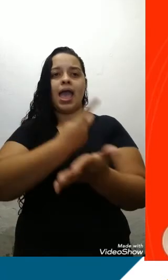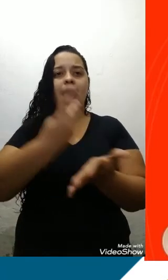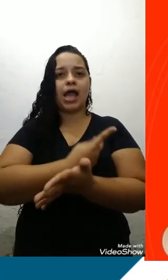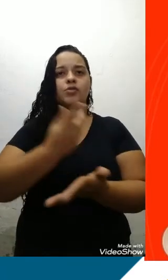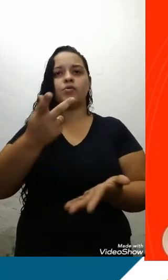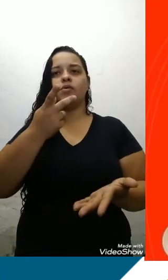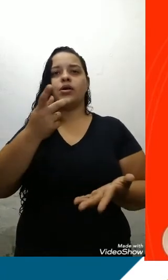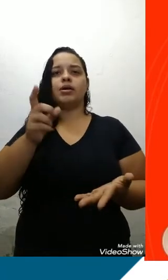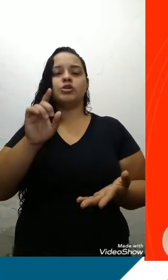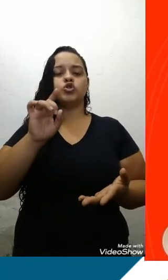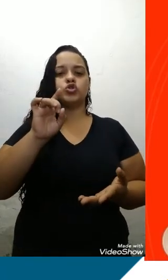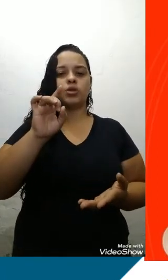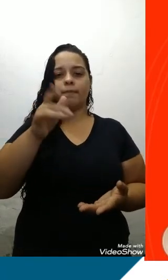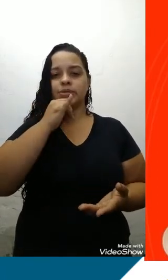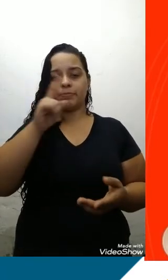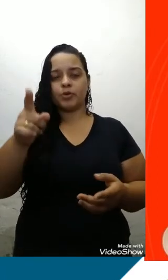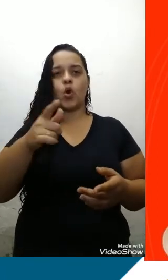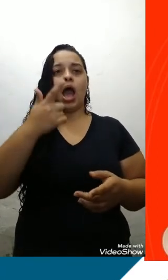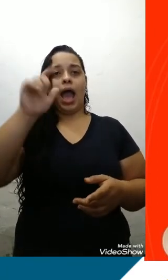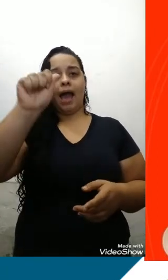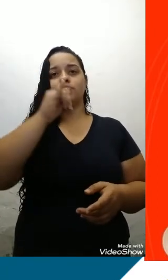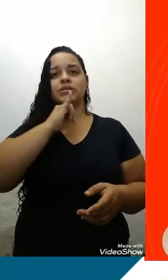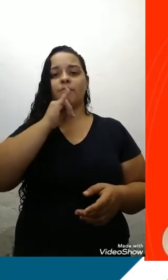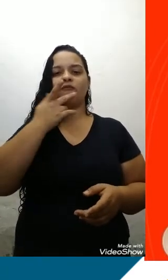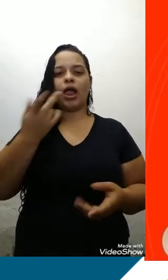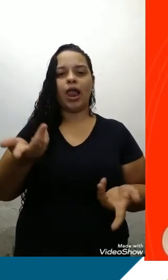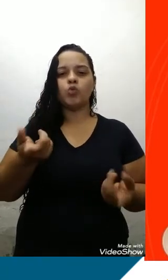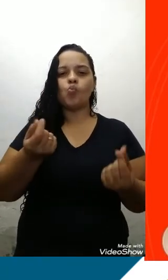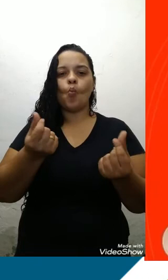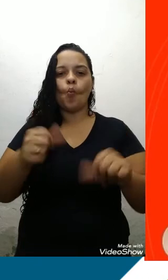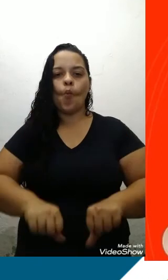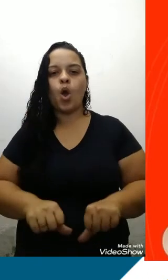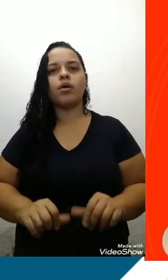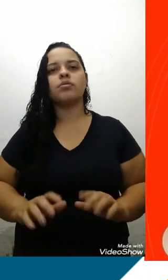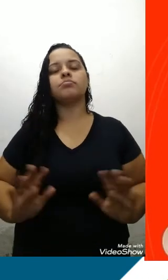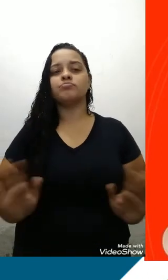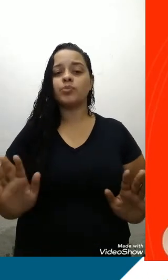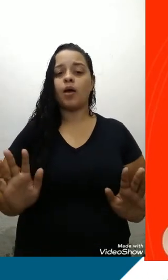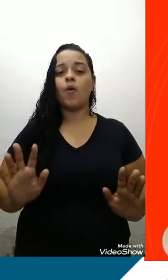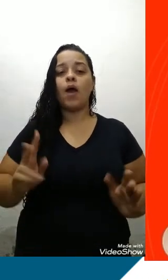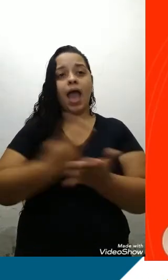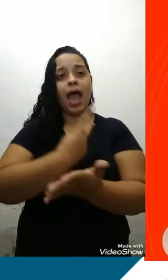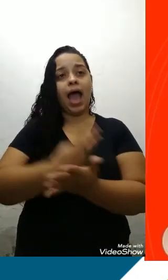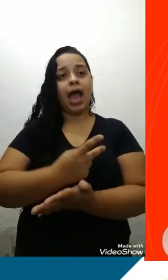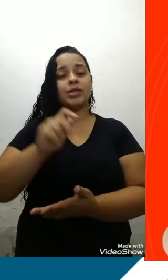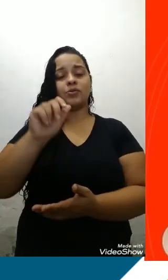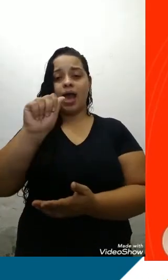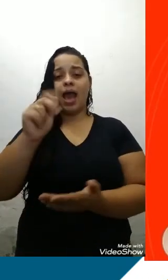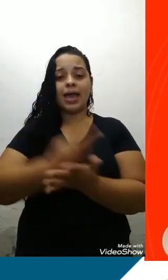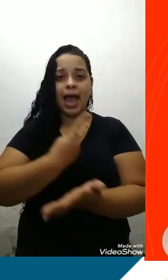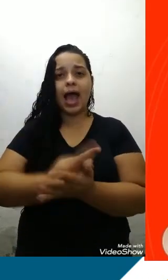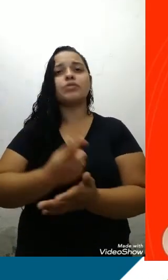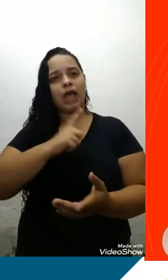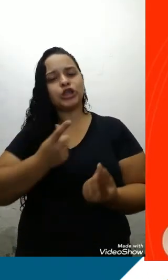Pelo contrário, o mercantilismo, né, uma das práticas do mercantilismo é o acúmulo de metal precioso, né? A